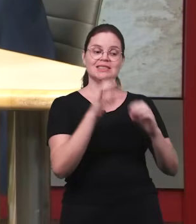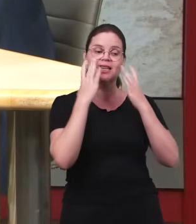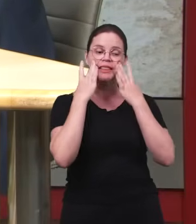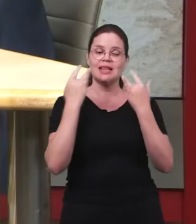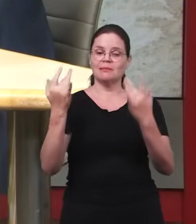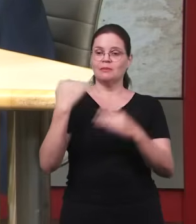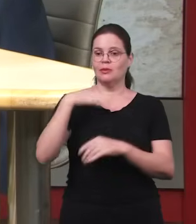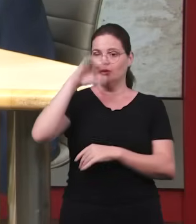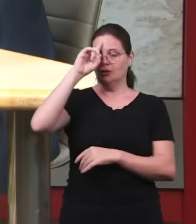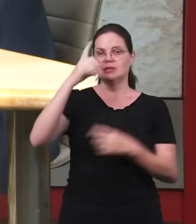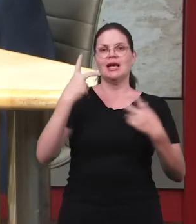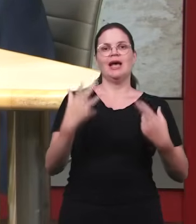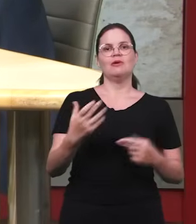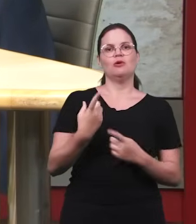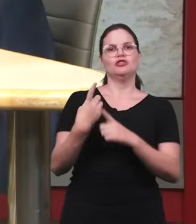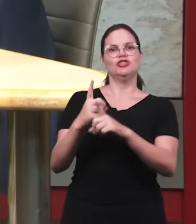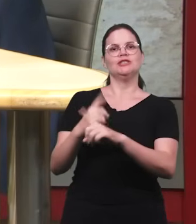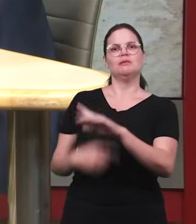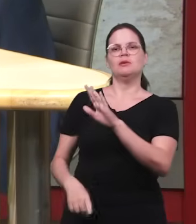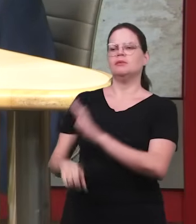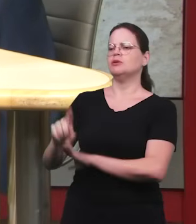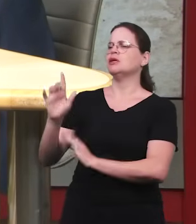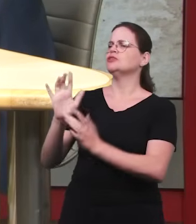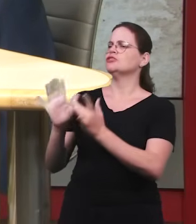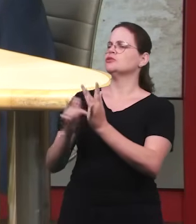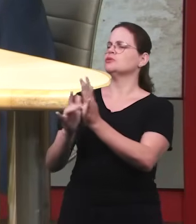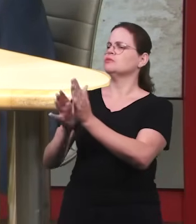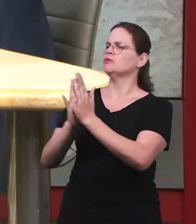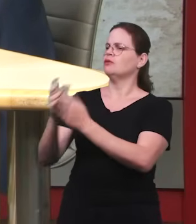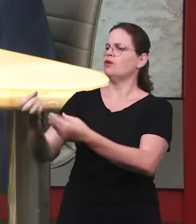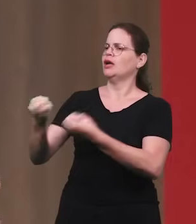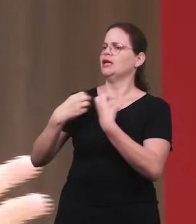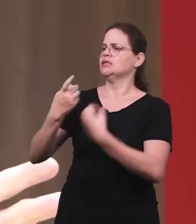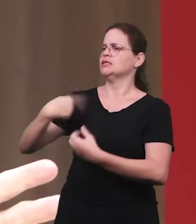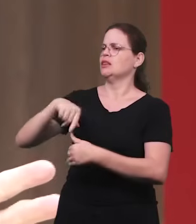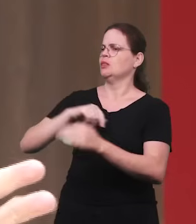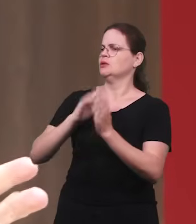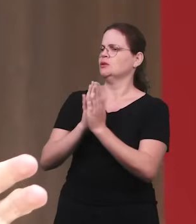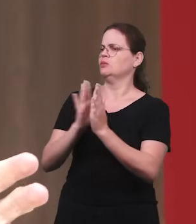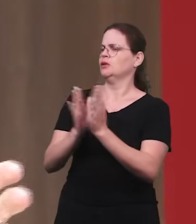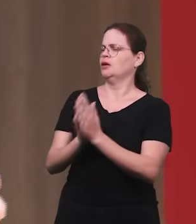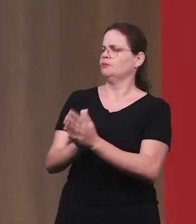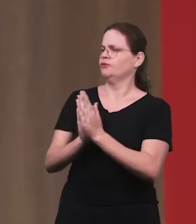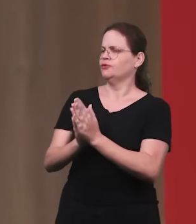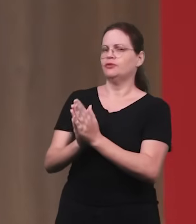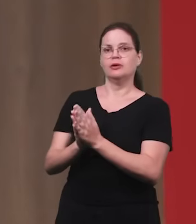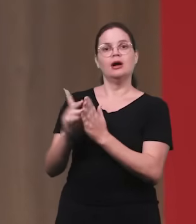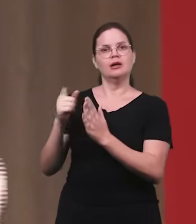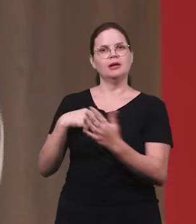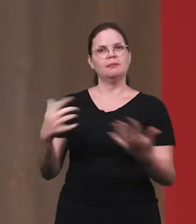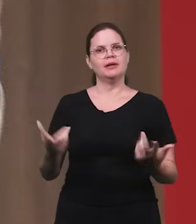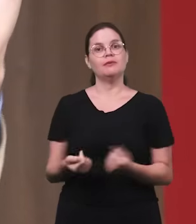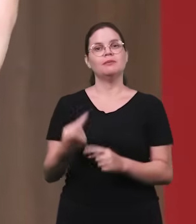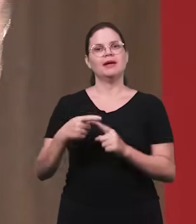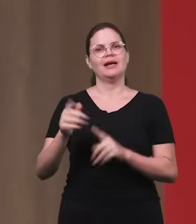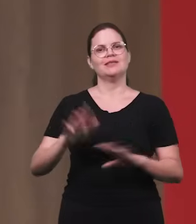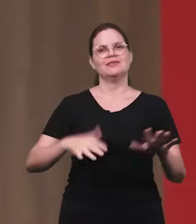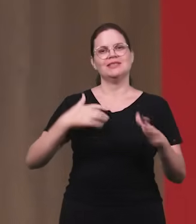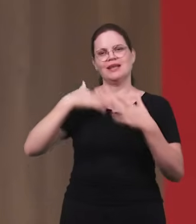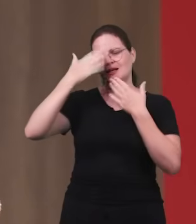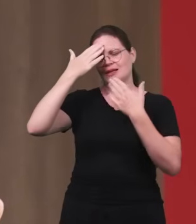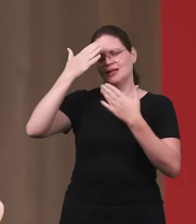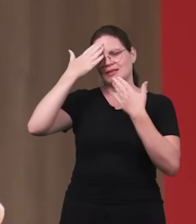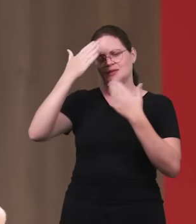os discípulos também perguntaram a Jesus, Senhor, nos ensina a orar. Foi algo assim extraordinário, né? Porque às vezes a gente se engrandece com tantas